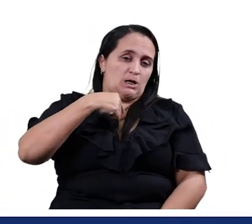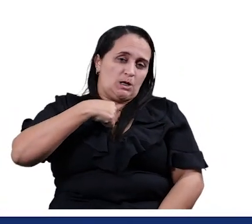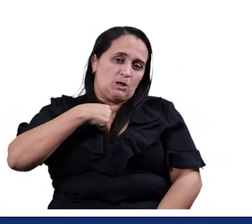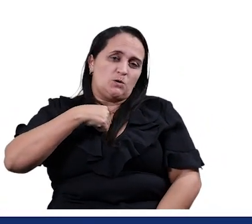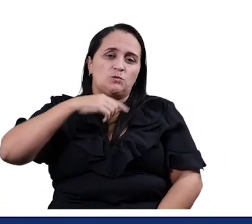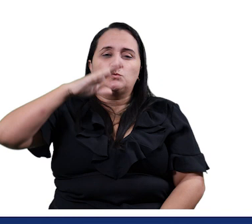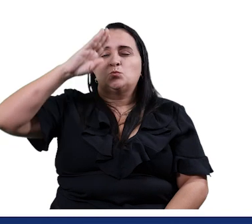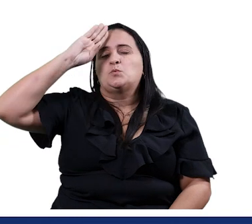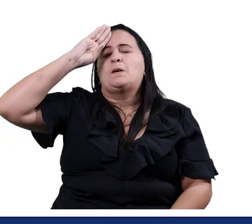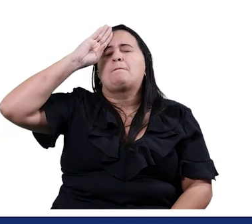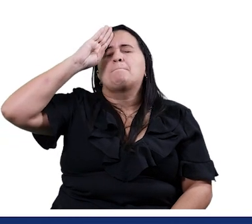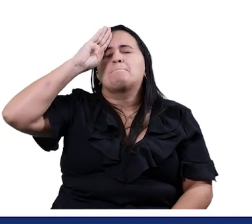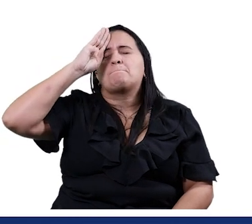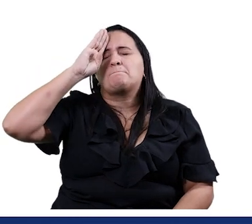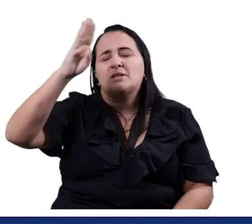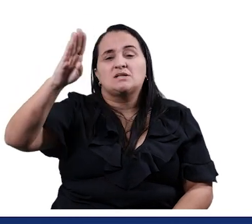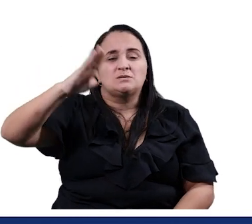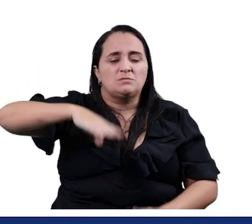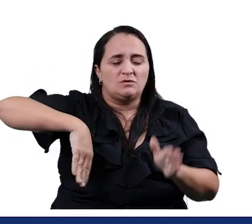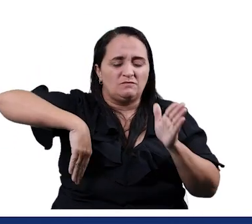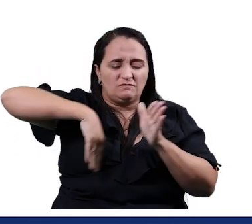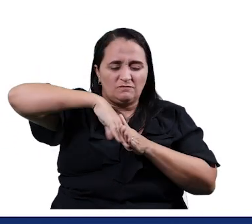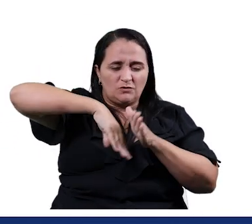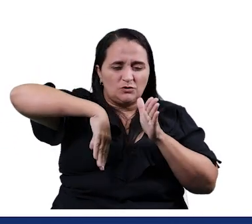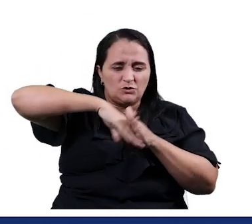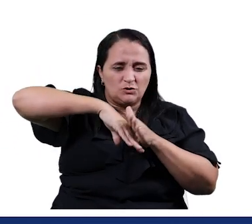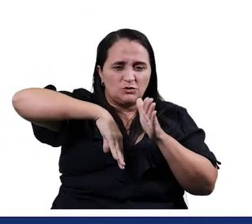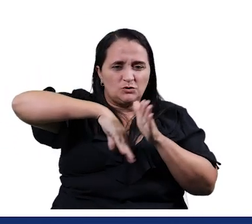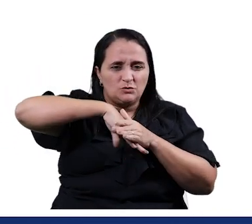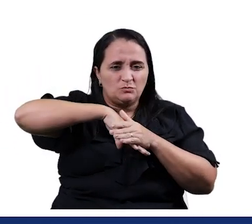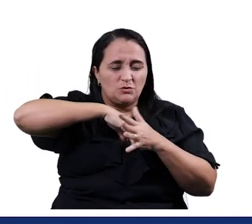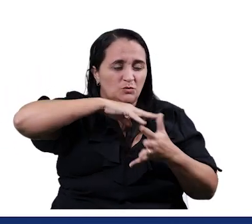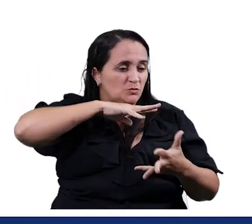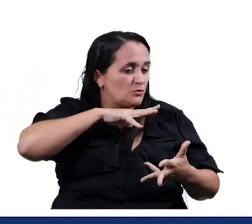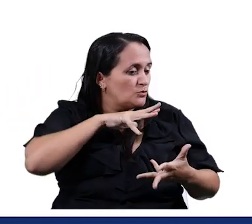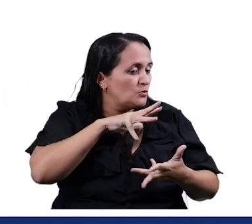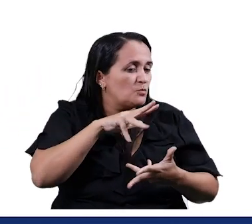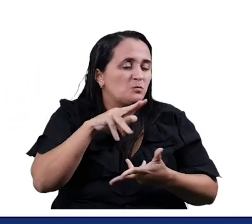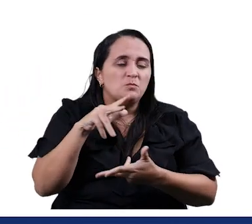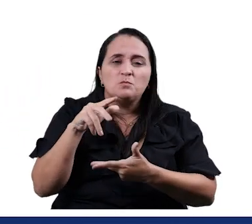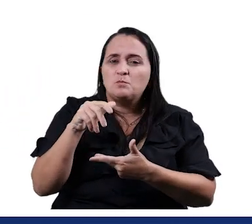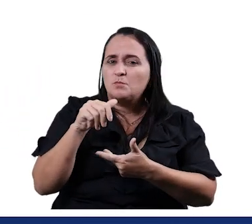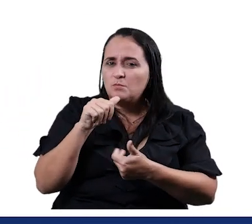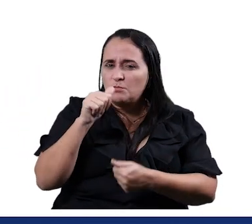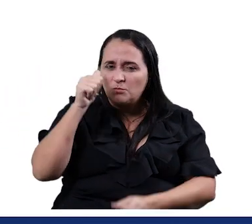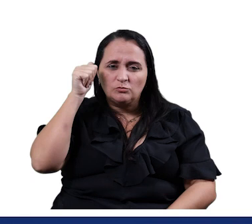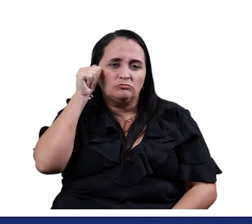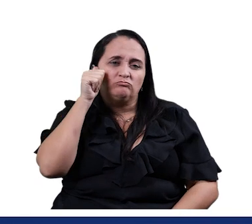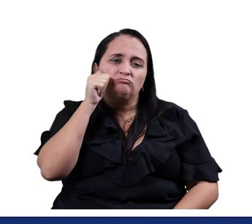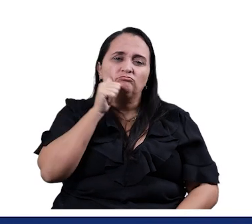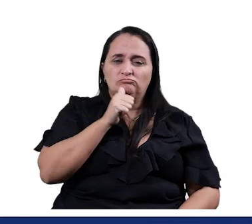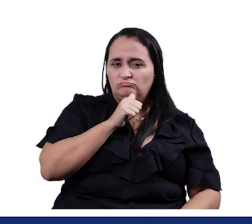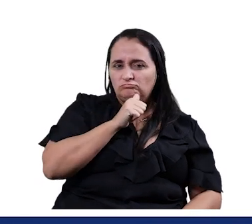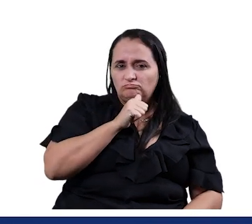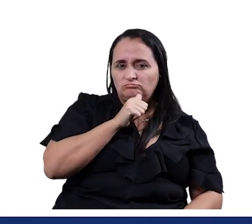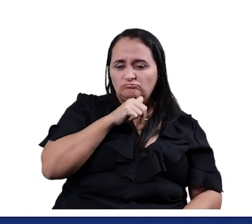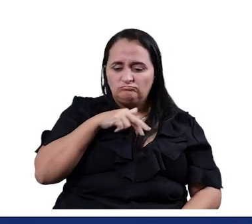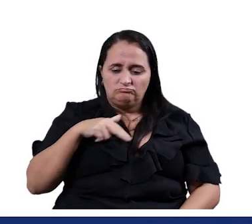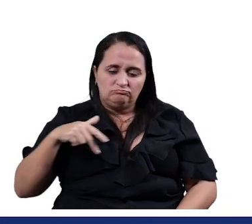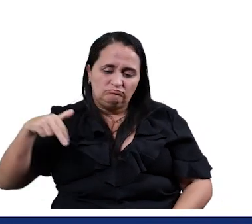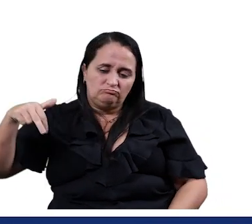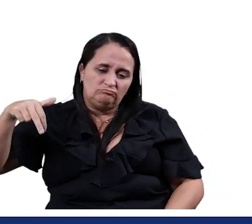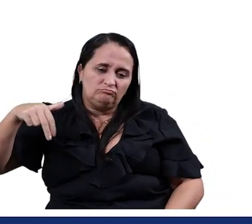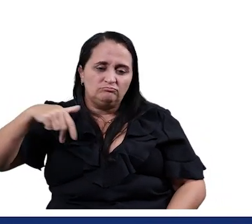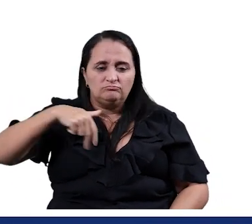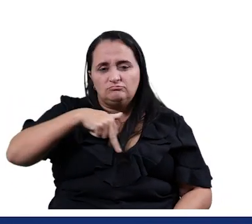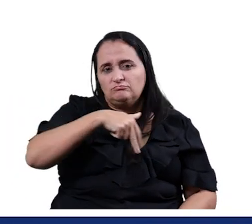a principal jogadora de futebol do mundo e atuo em campo na posição de atacante.